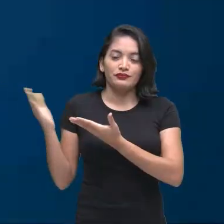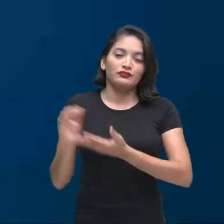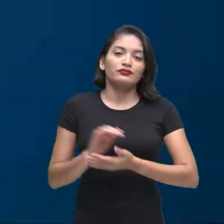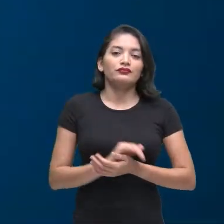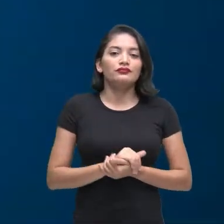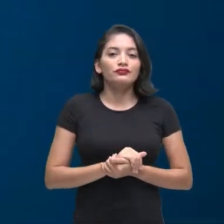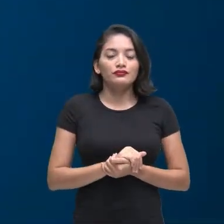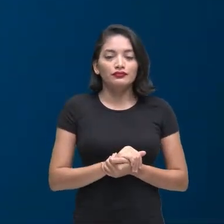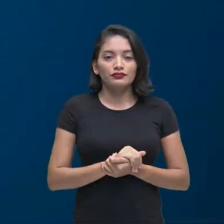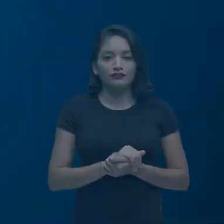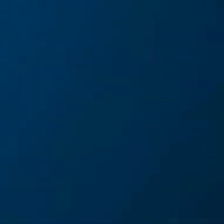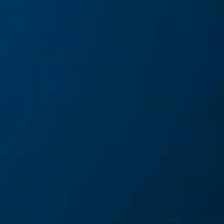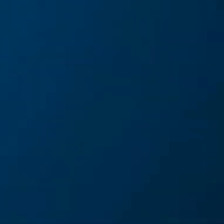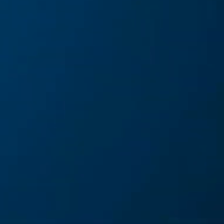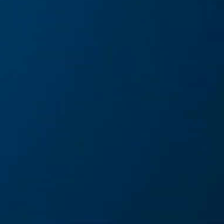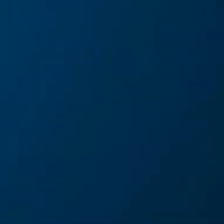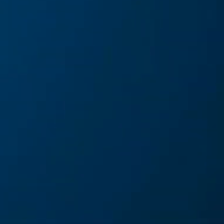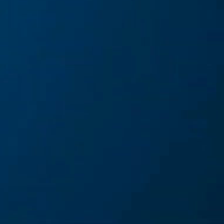lá